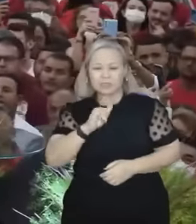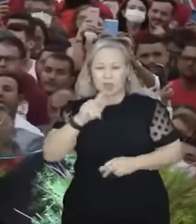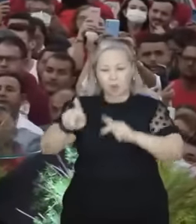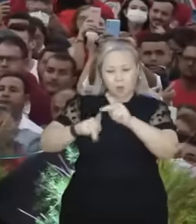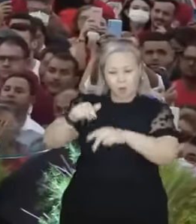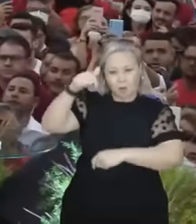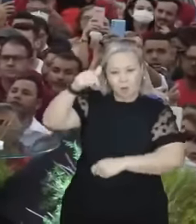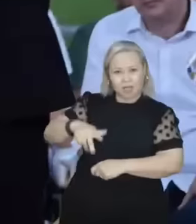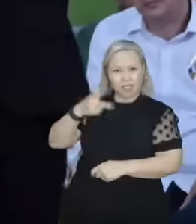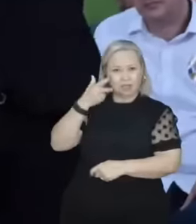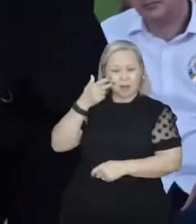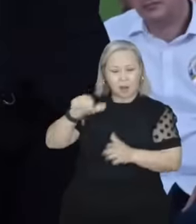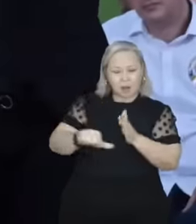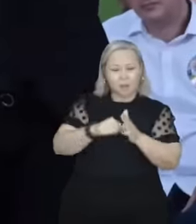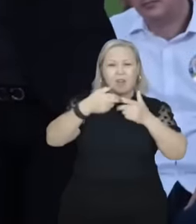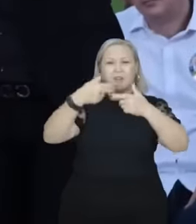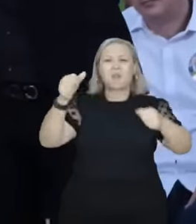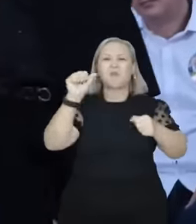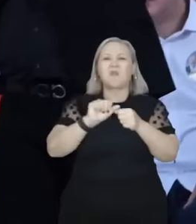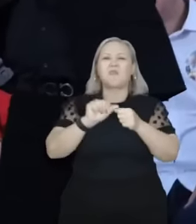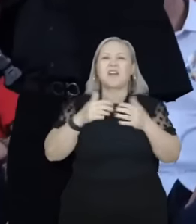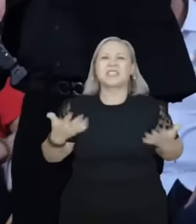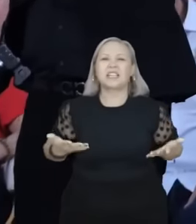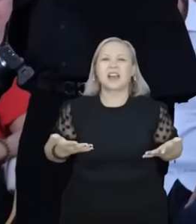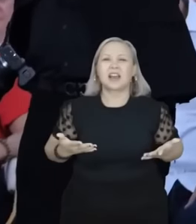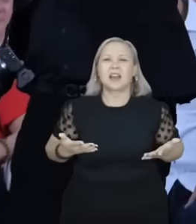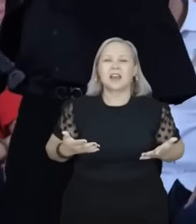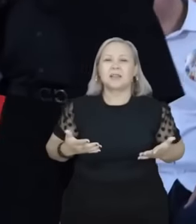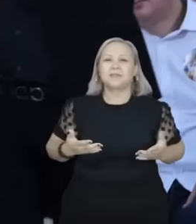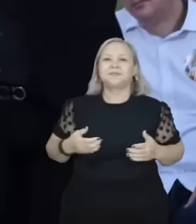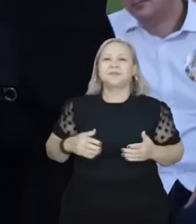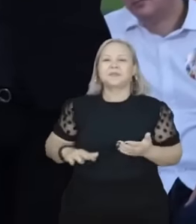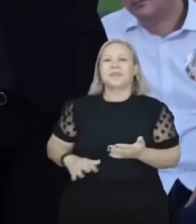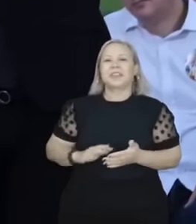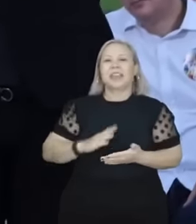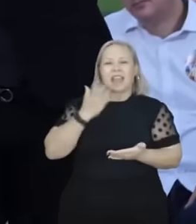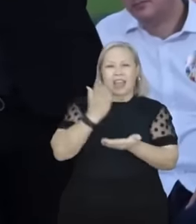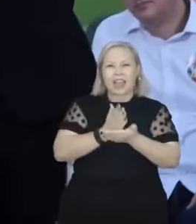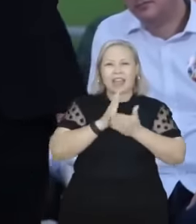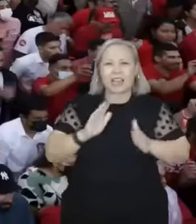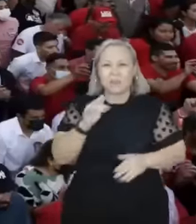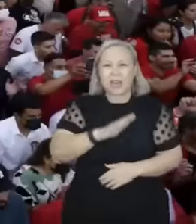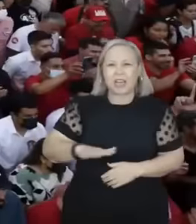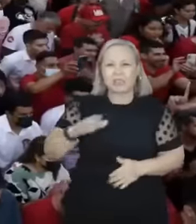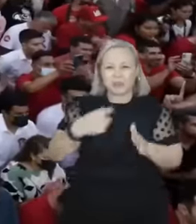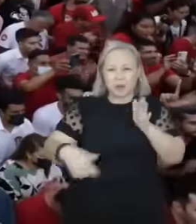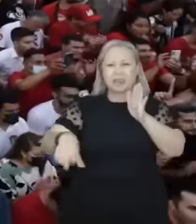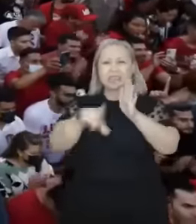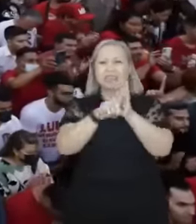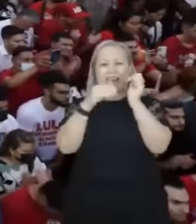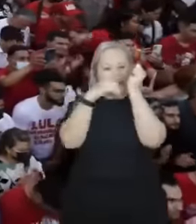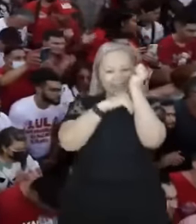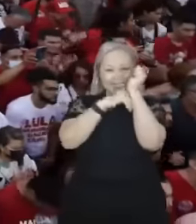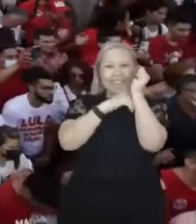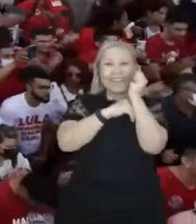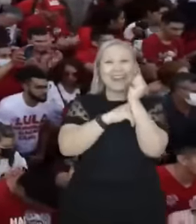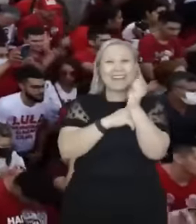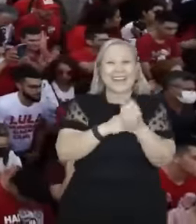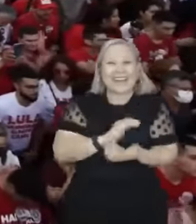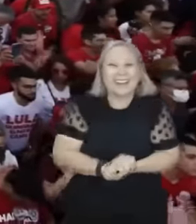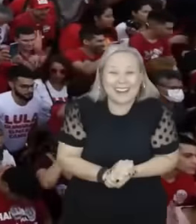fazer é um revogaço em todas as leis de sigilo que ele fez, para a gente saber o que, que ele